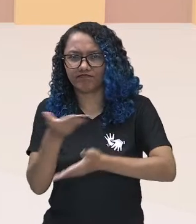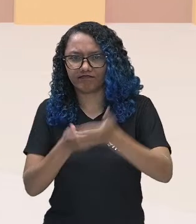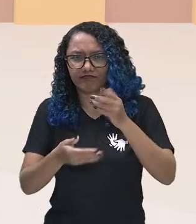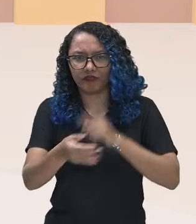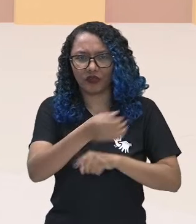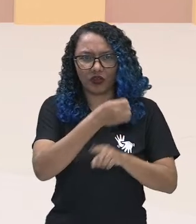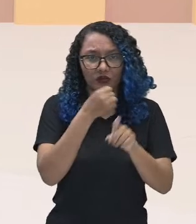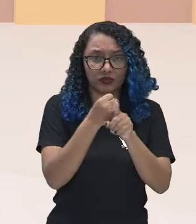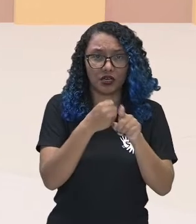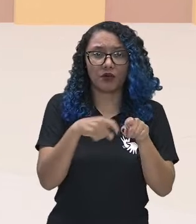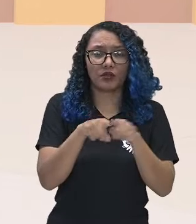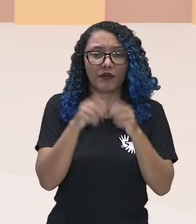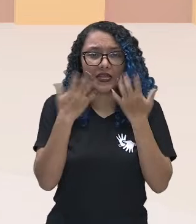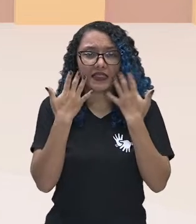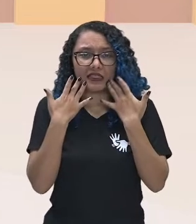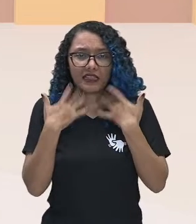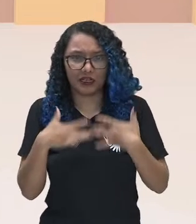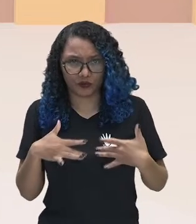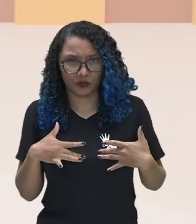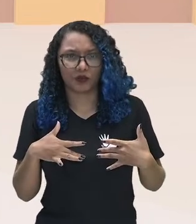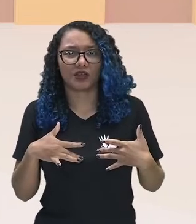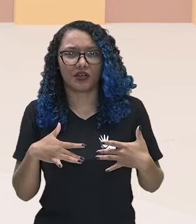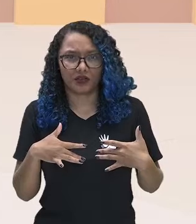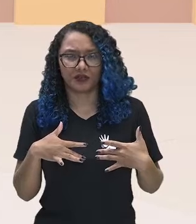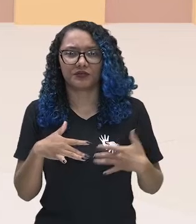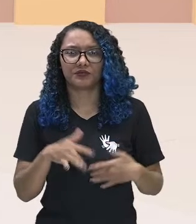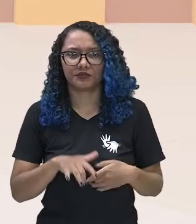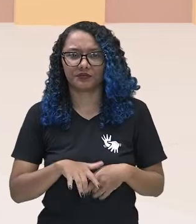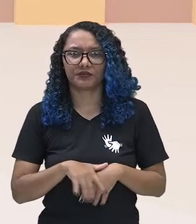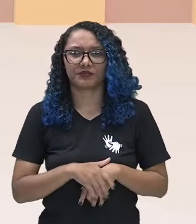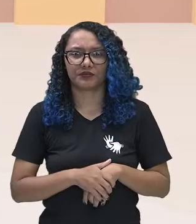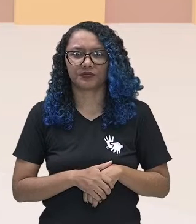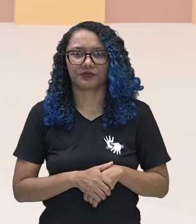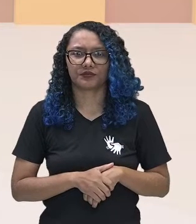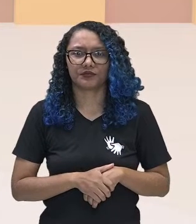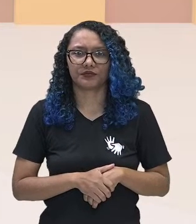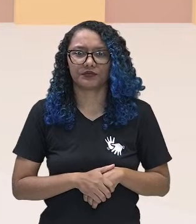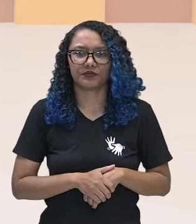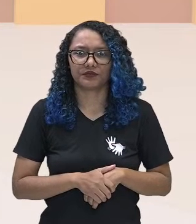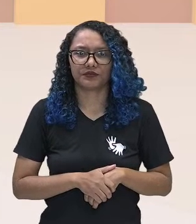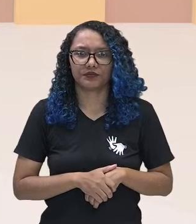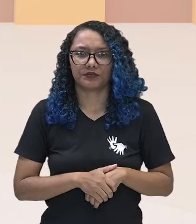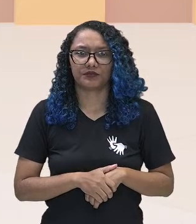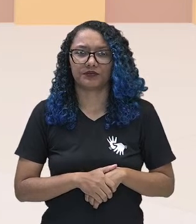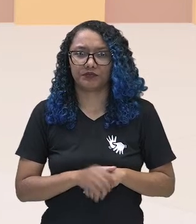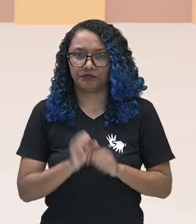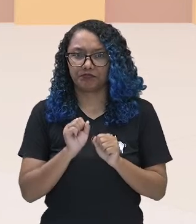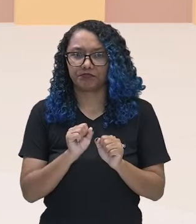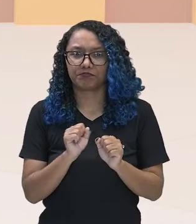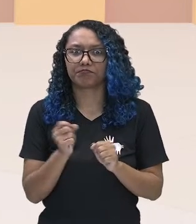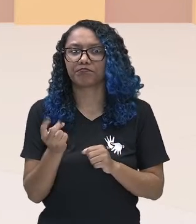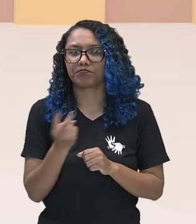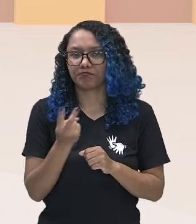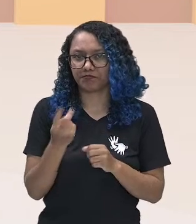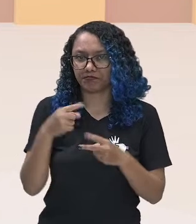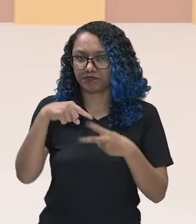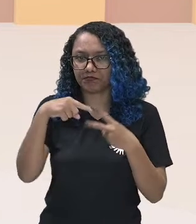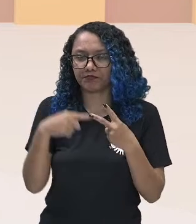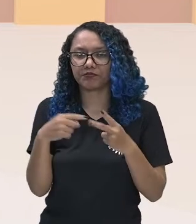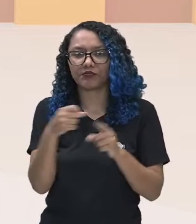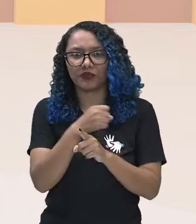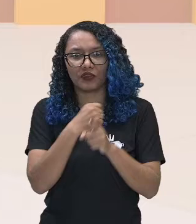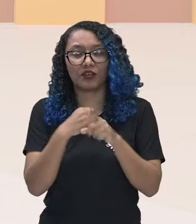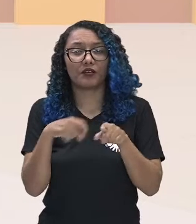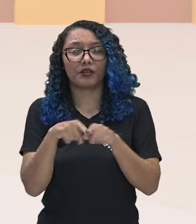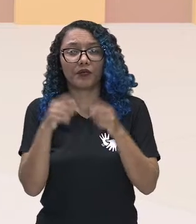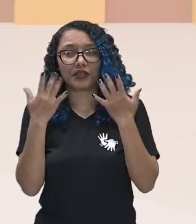também compõe aí, resulta, né, na paisagem e também da própria natureza, como foram os elementos que nós